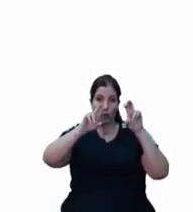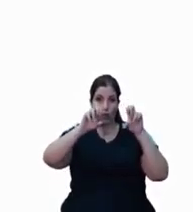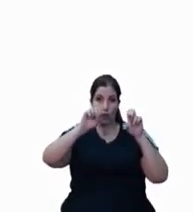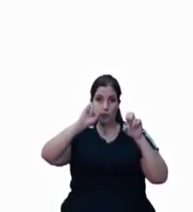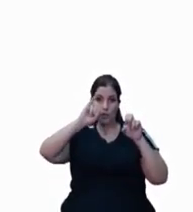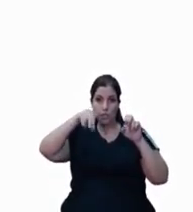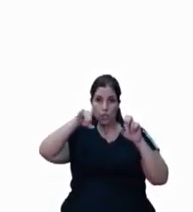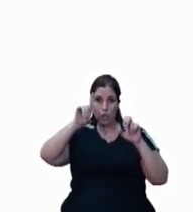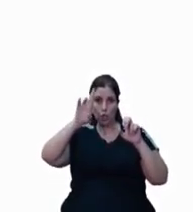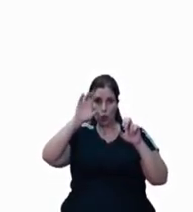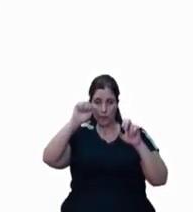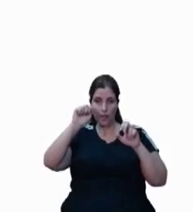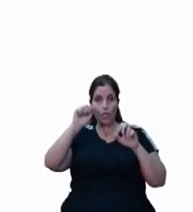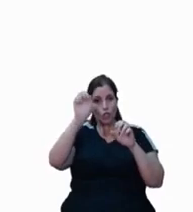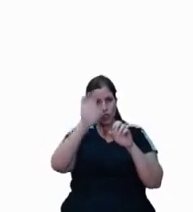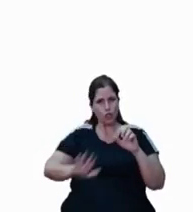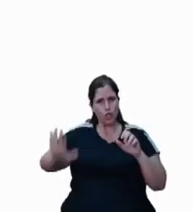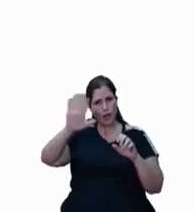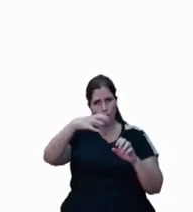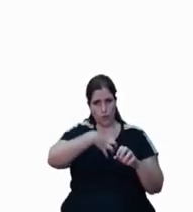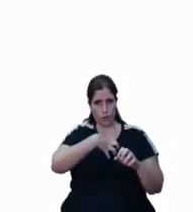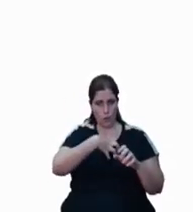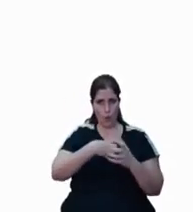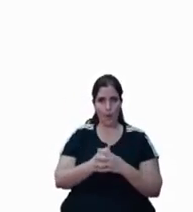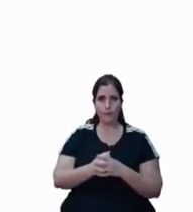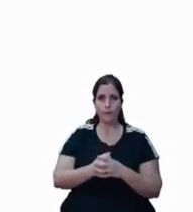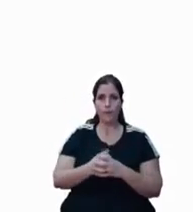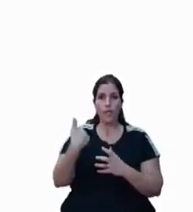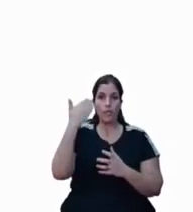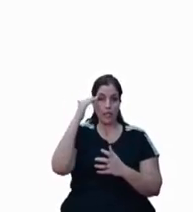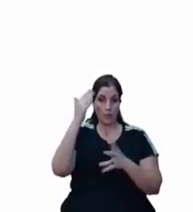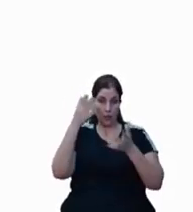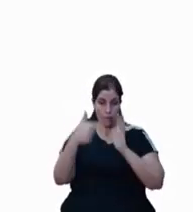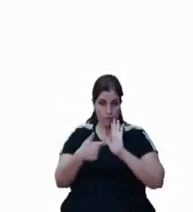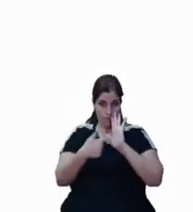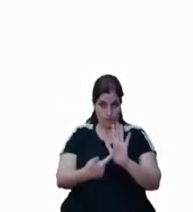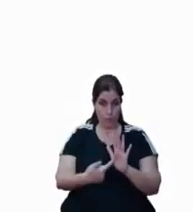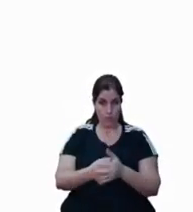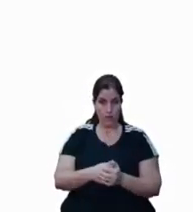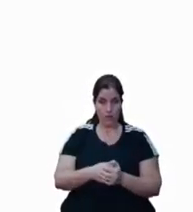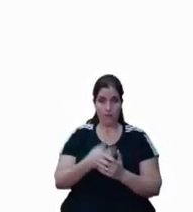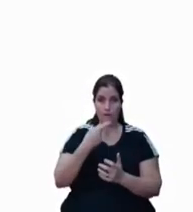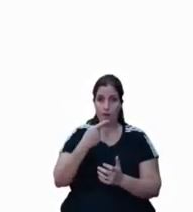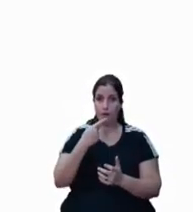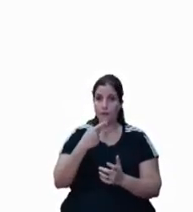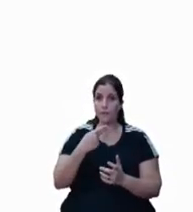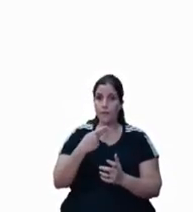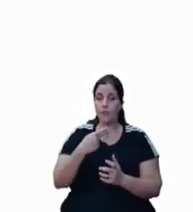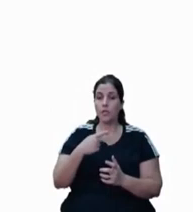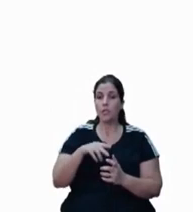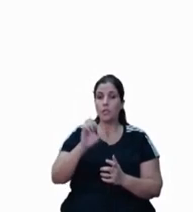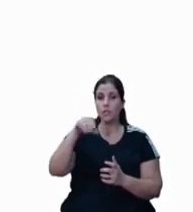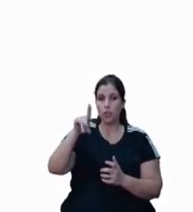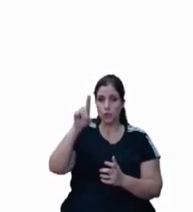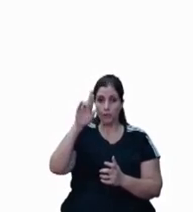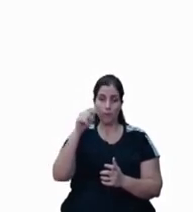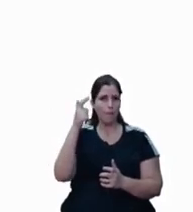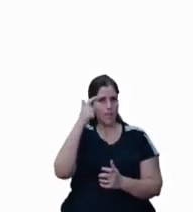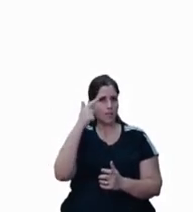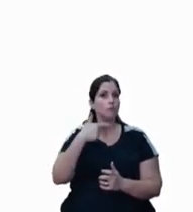descrição bastante geral dos sinais e sintomas. Para entender o que eu quero dizer com síndrome clínica, vamos considerar uma dor de